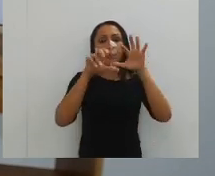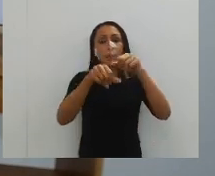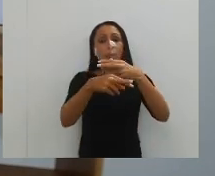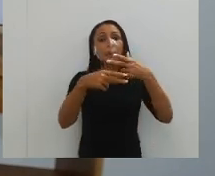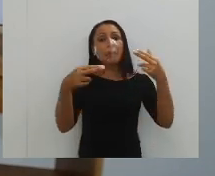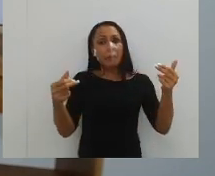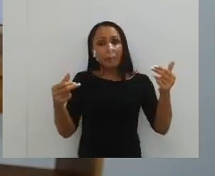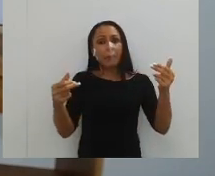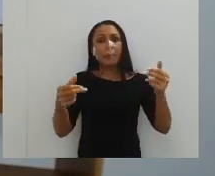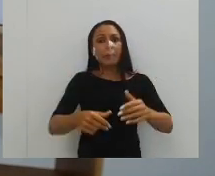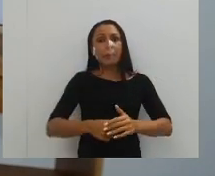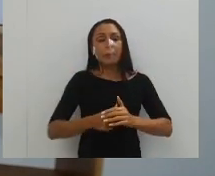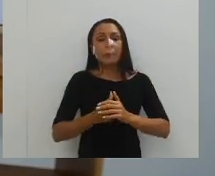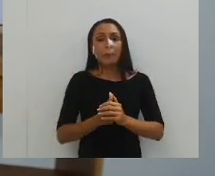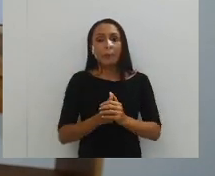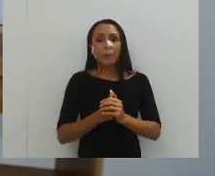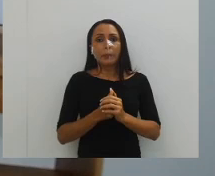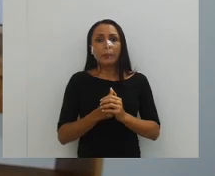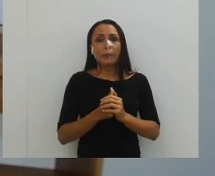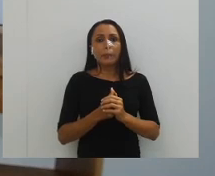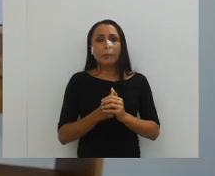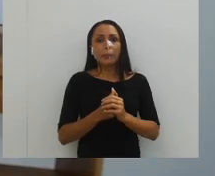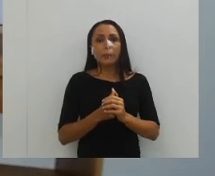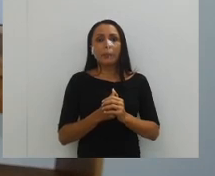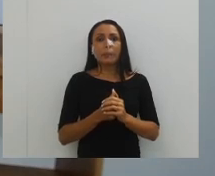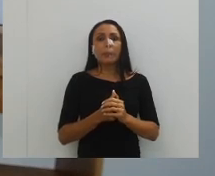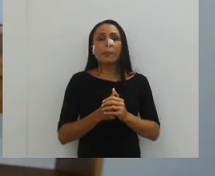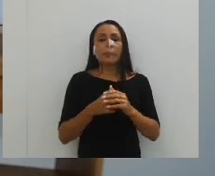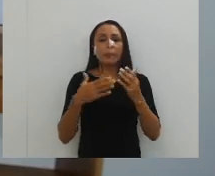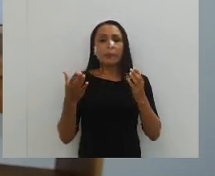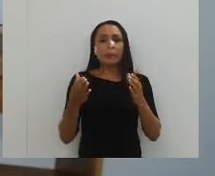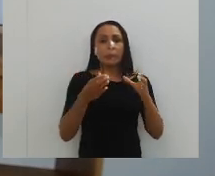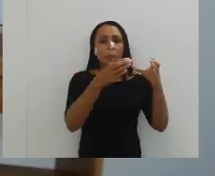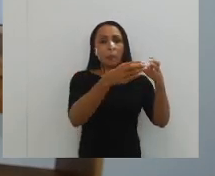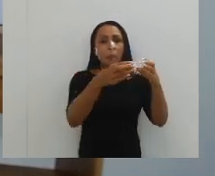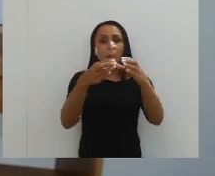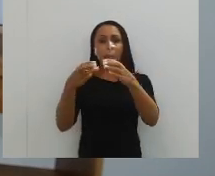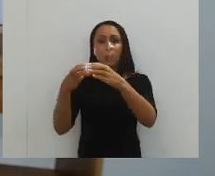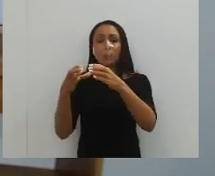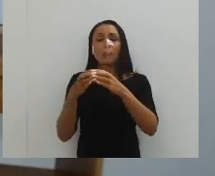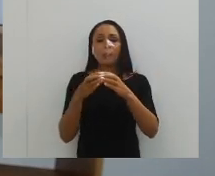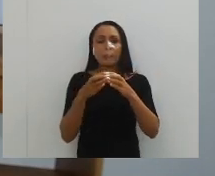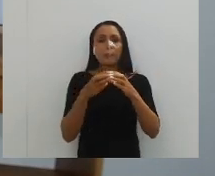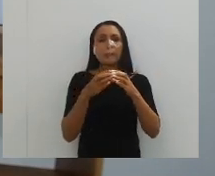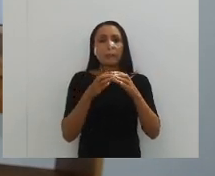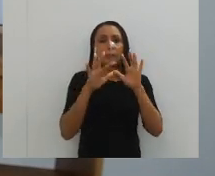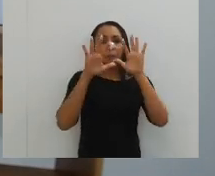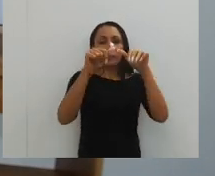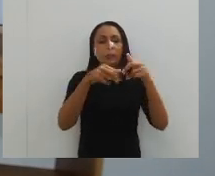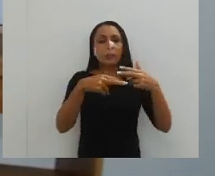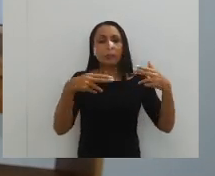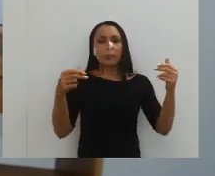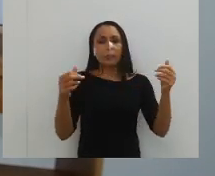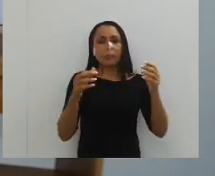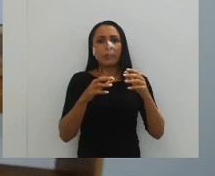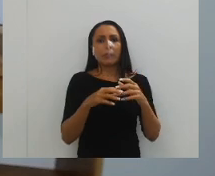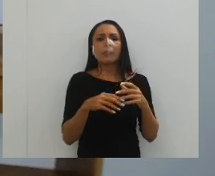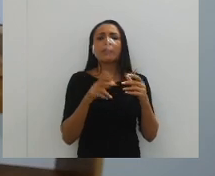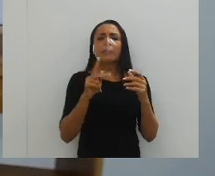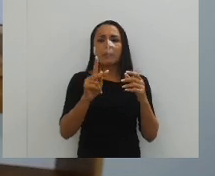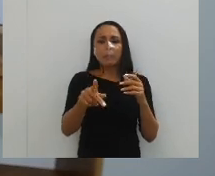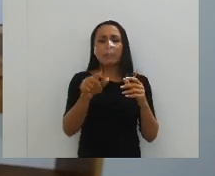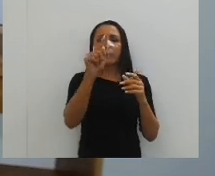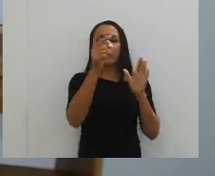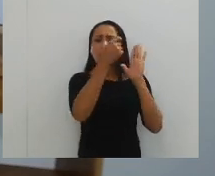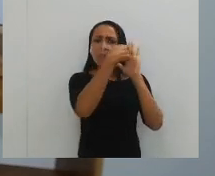você vai ter o gênero do animal. Corresponde à categoria do gênero, tá? Ei, toda vez que você vai escrever a palavra